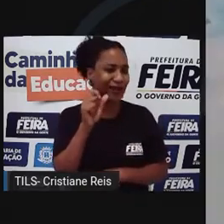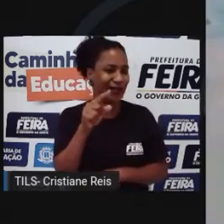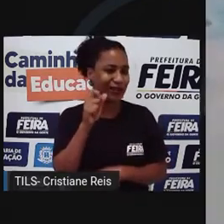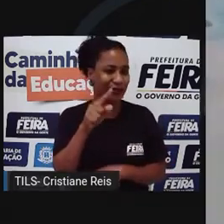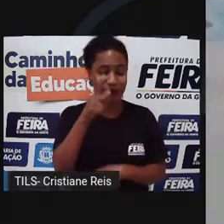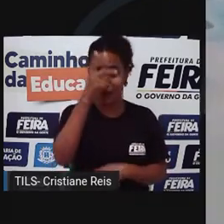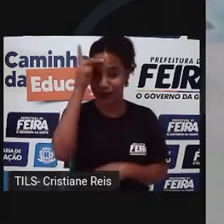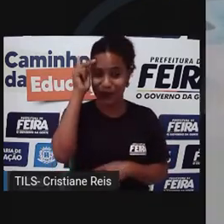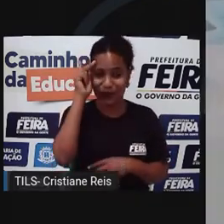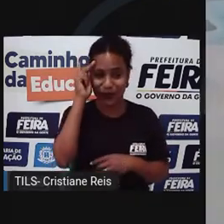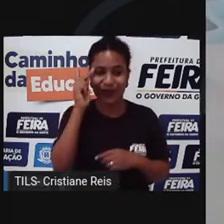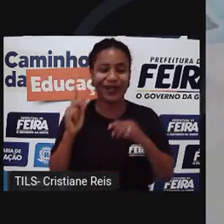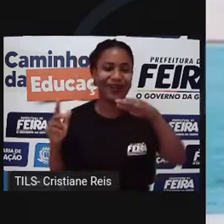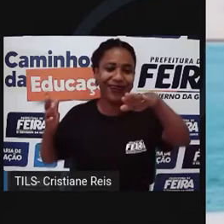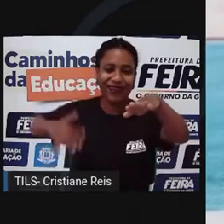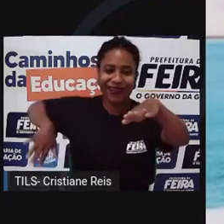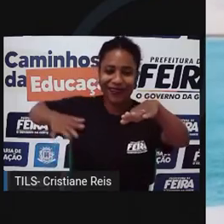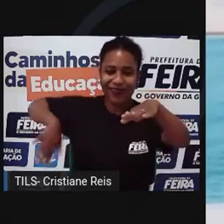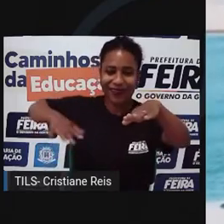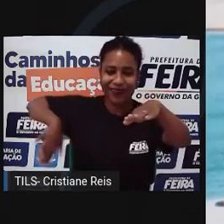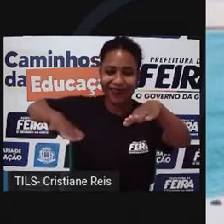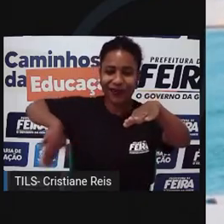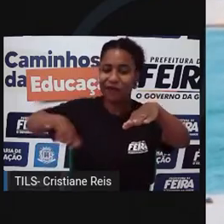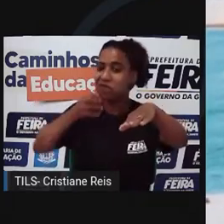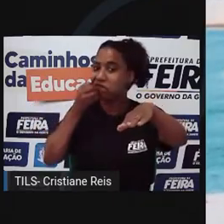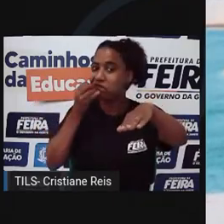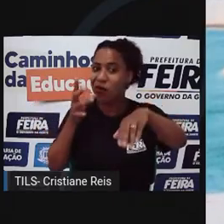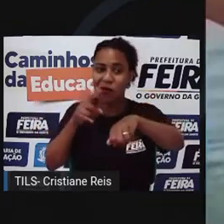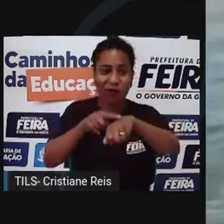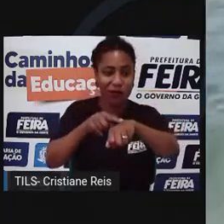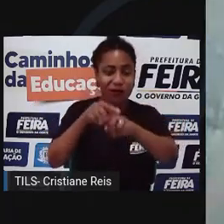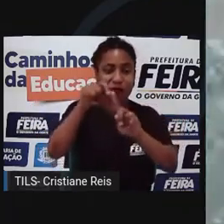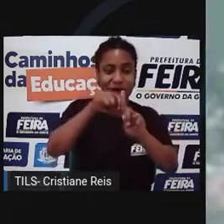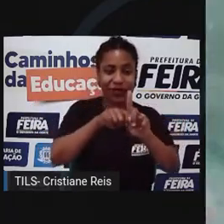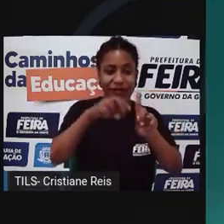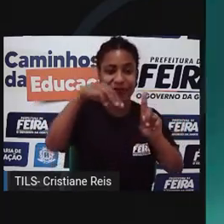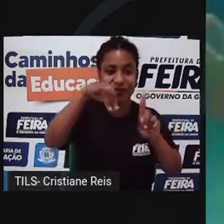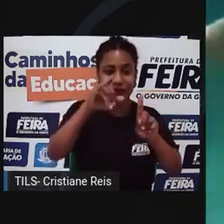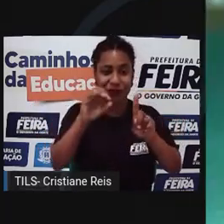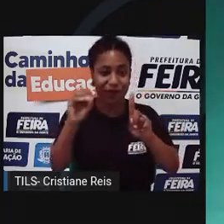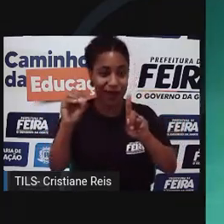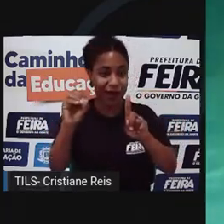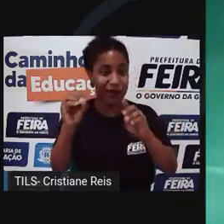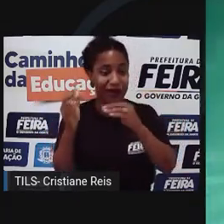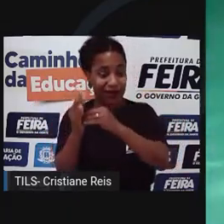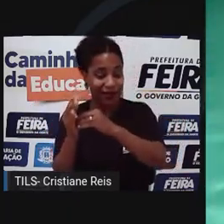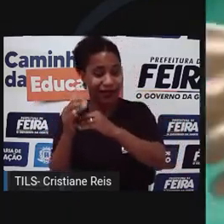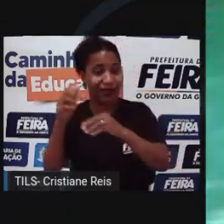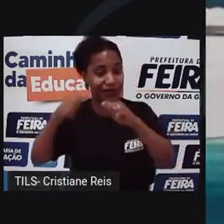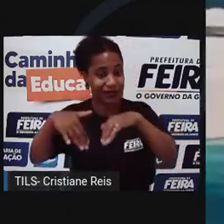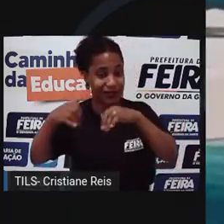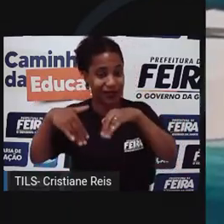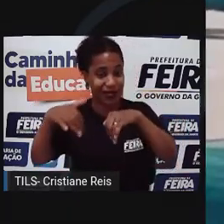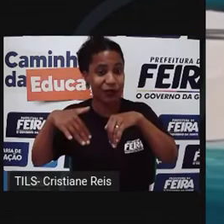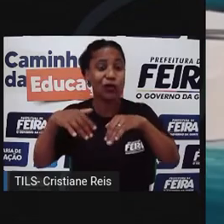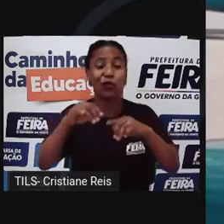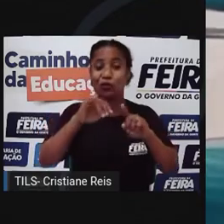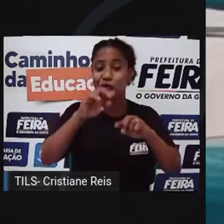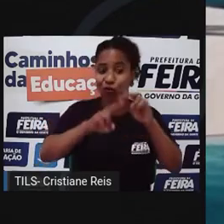A melhor época para você conhecer esse paraíso é de maio a setembro, em especial de junho a julho, onde as lagoas estão bem